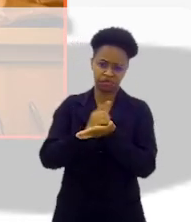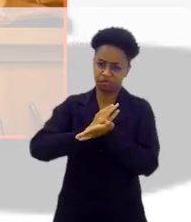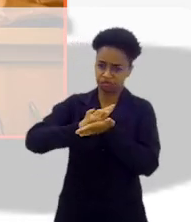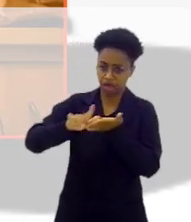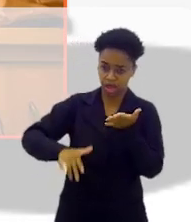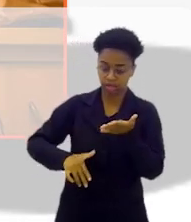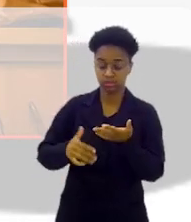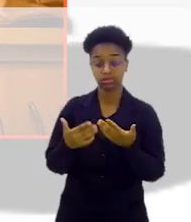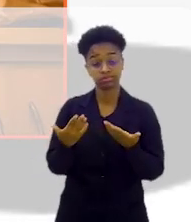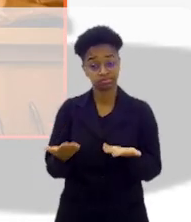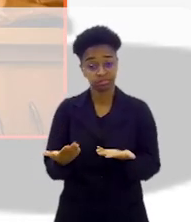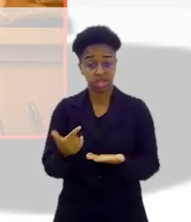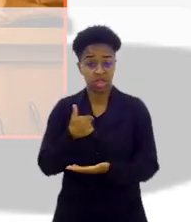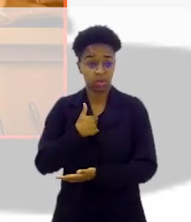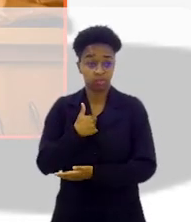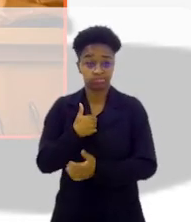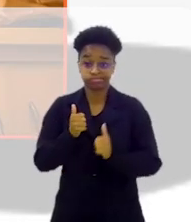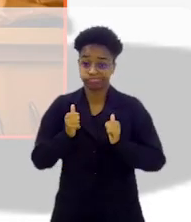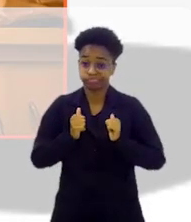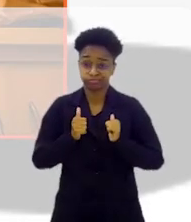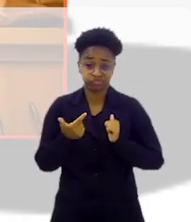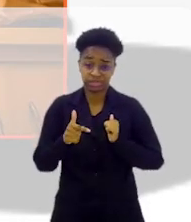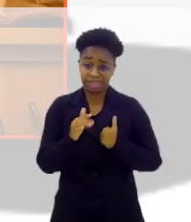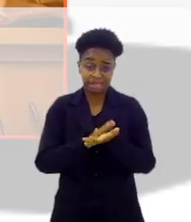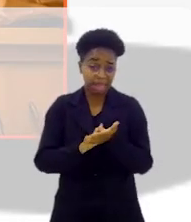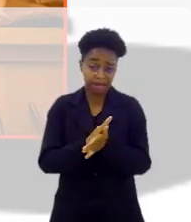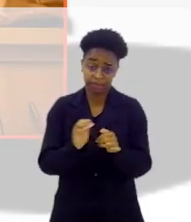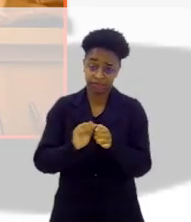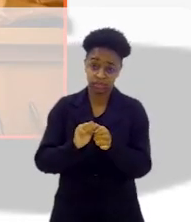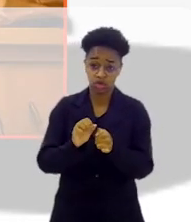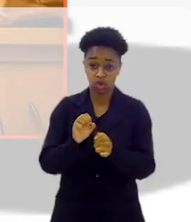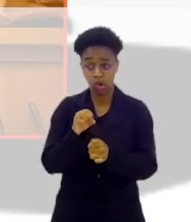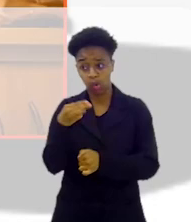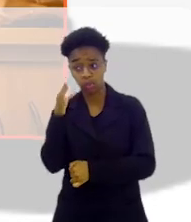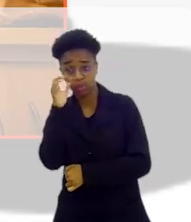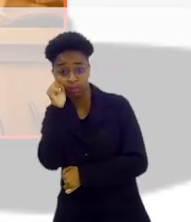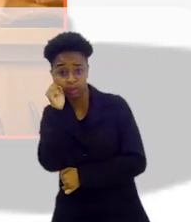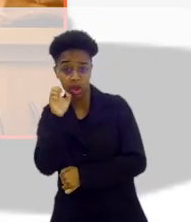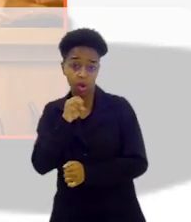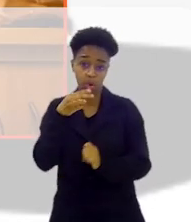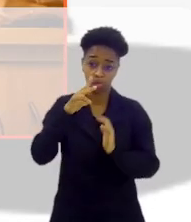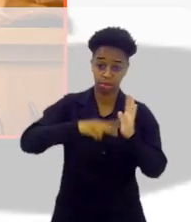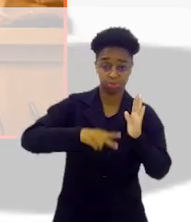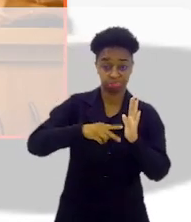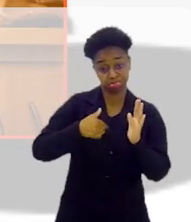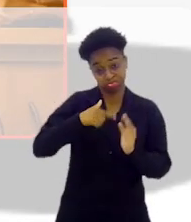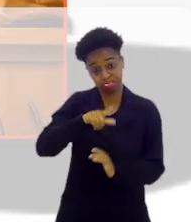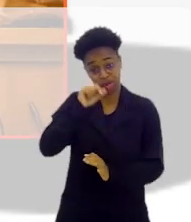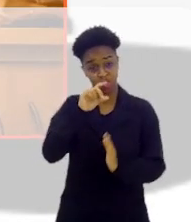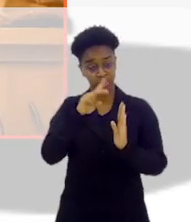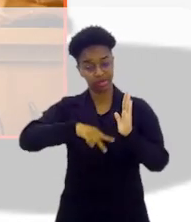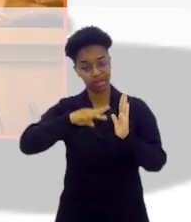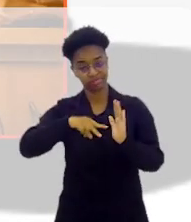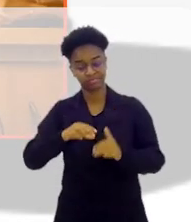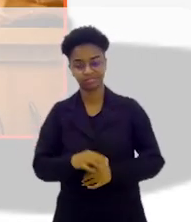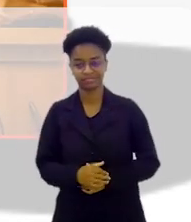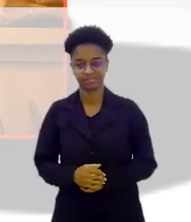livros. E eu, como não tinha o que fazer, ou eu dormia ou eu lia. Eu fui